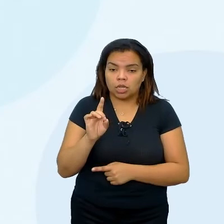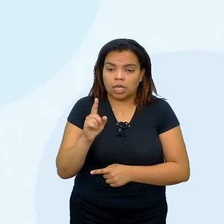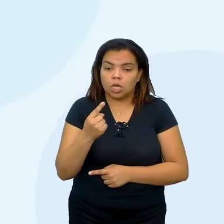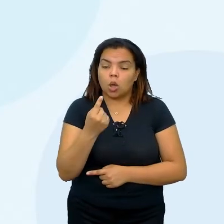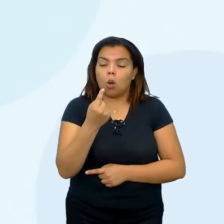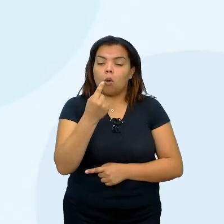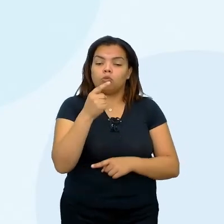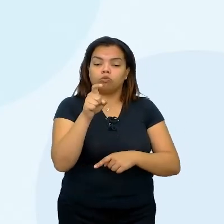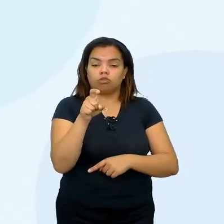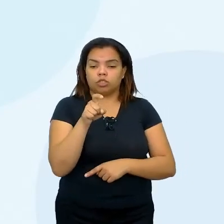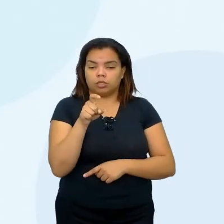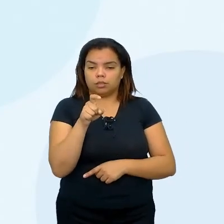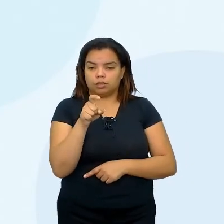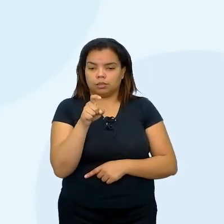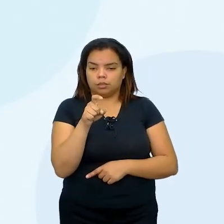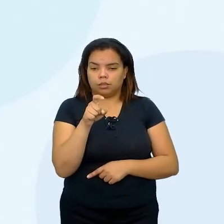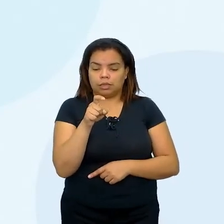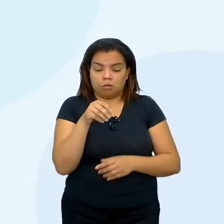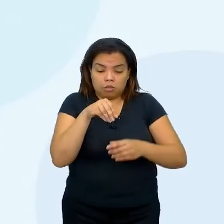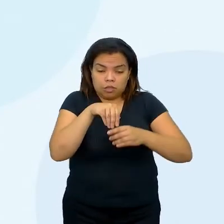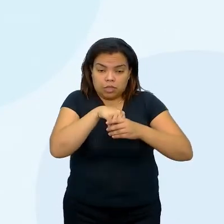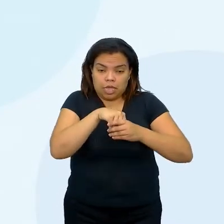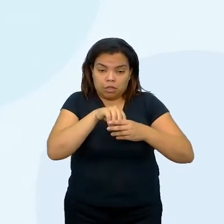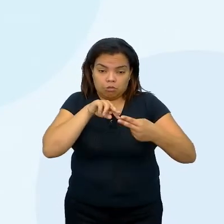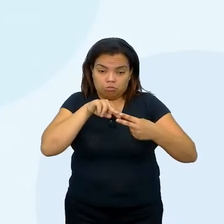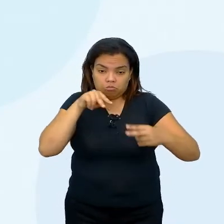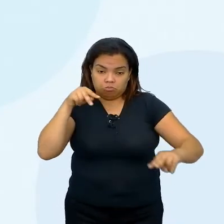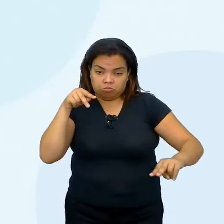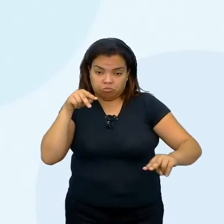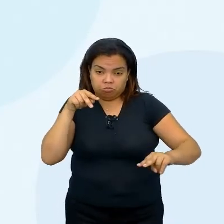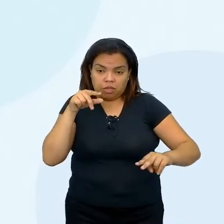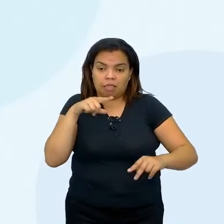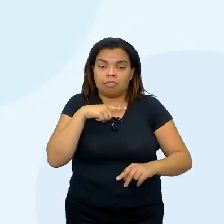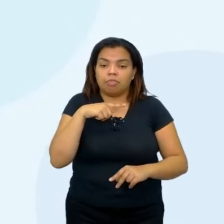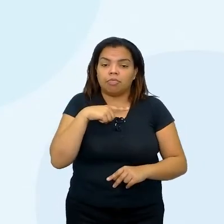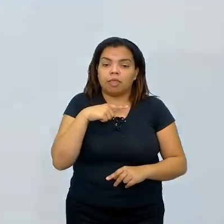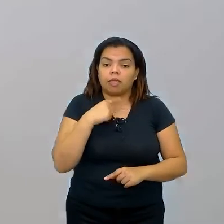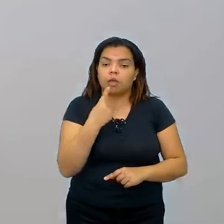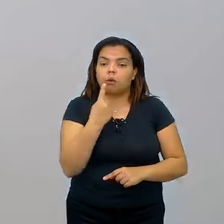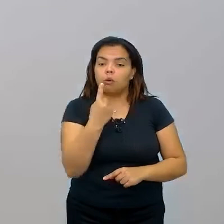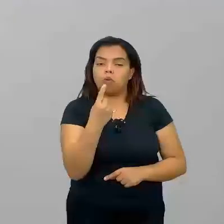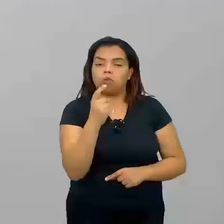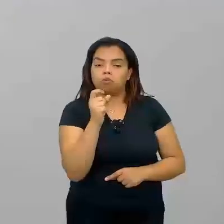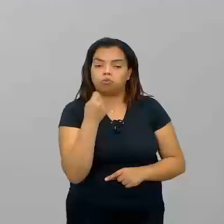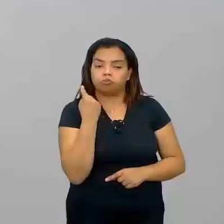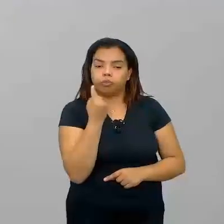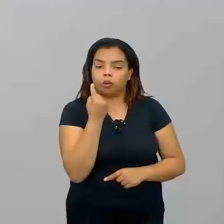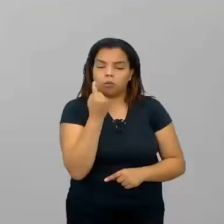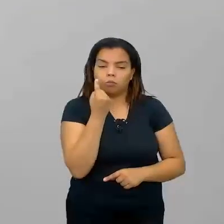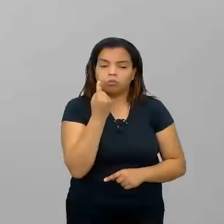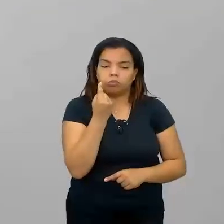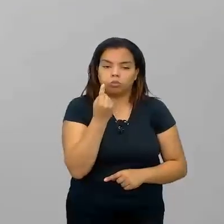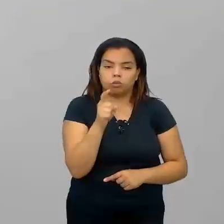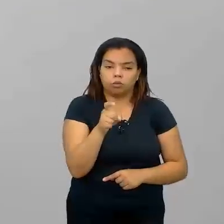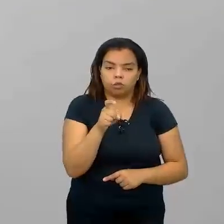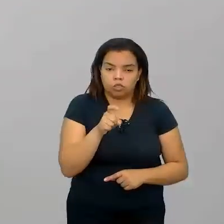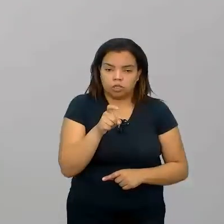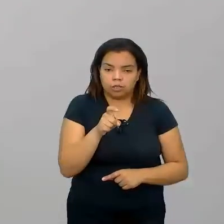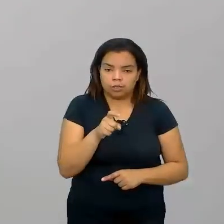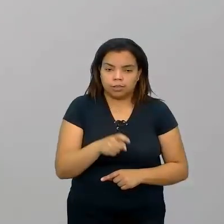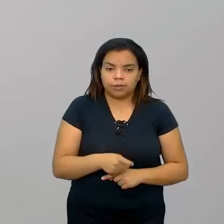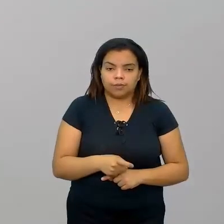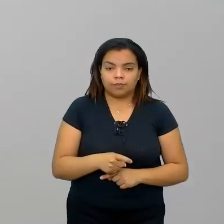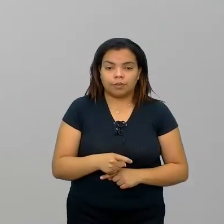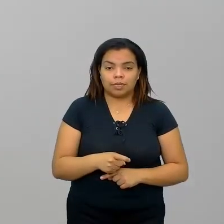X. Então, dentro da sua carga genética, ele vai receber um único X. Para ele ser portador,